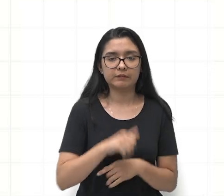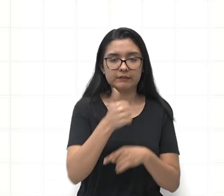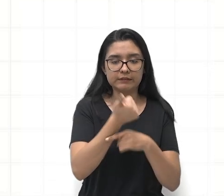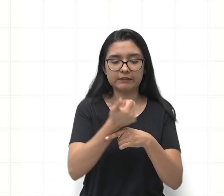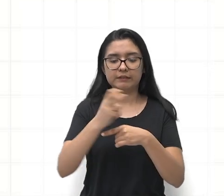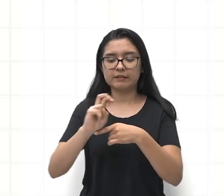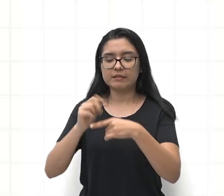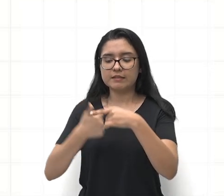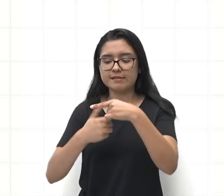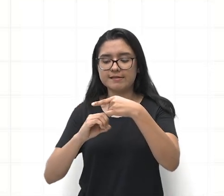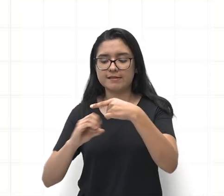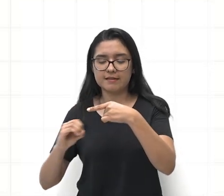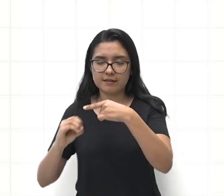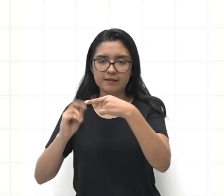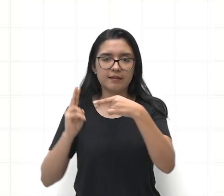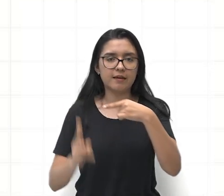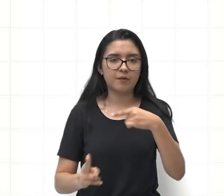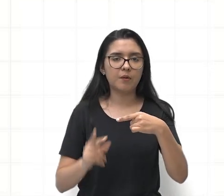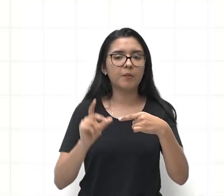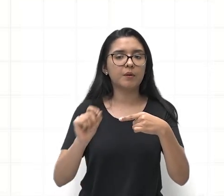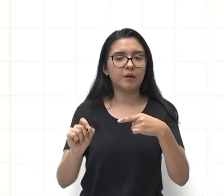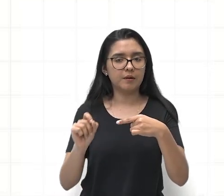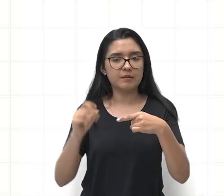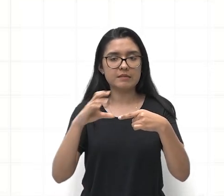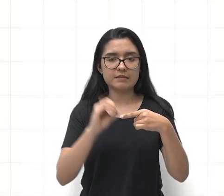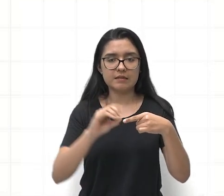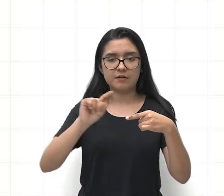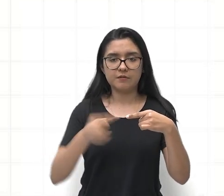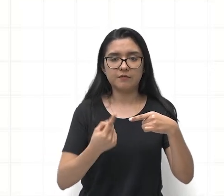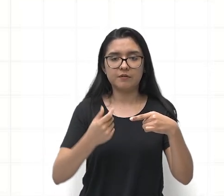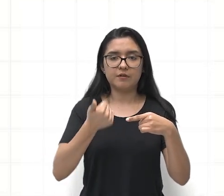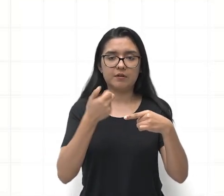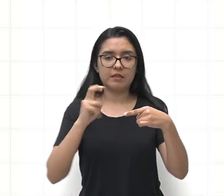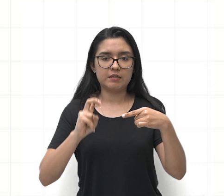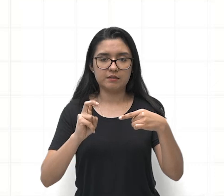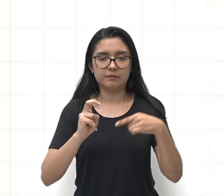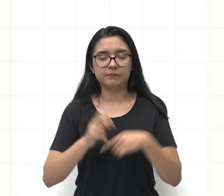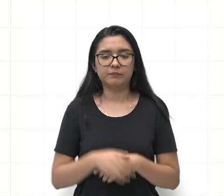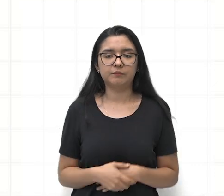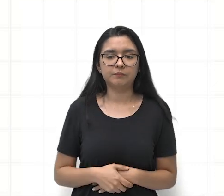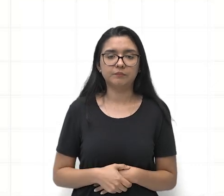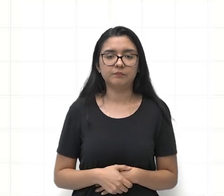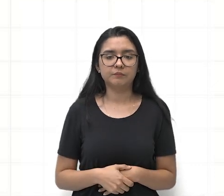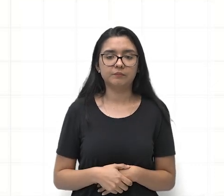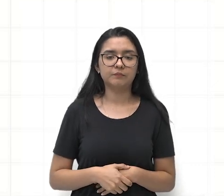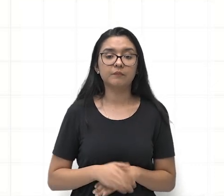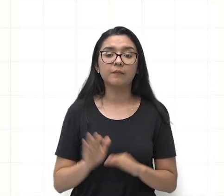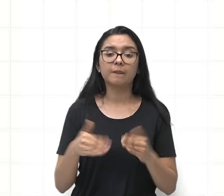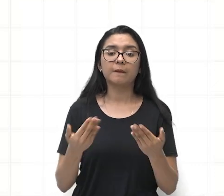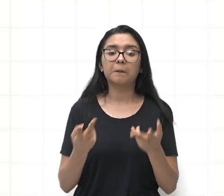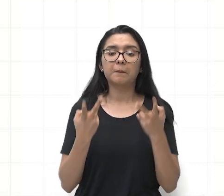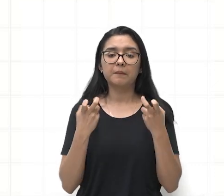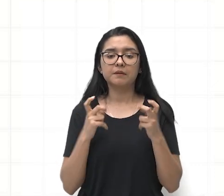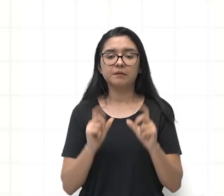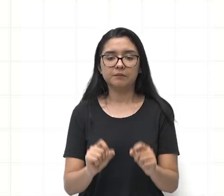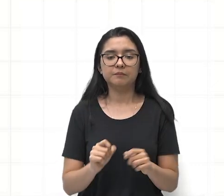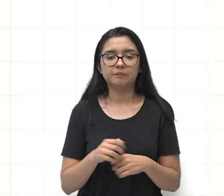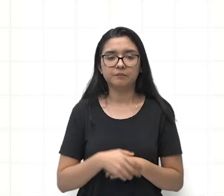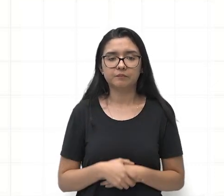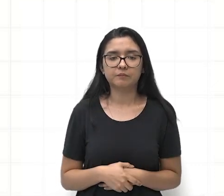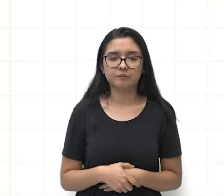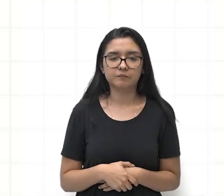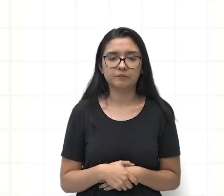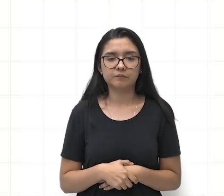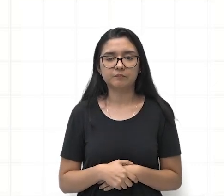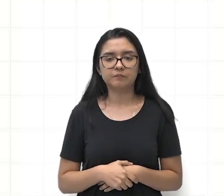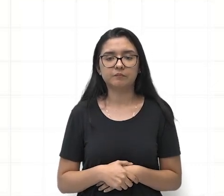100, que é a mesma coisa que 0,15. Então, observem que naquela